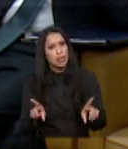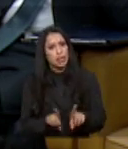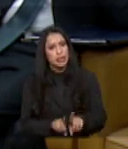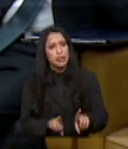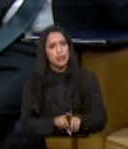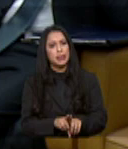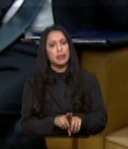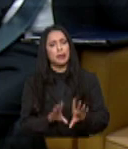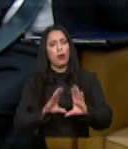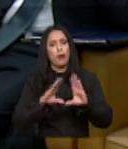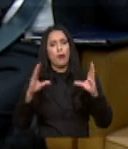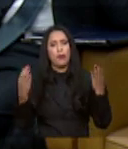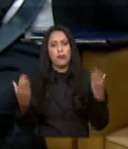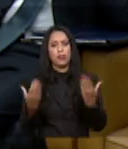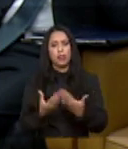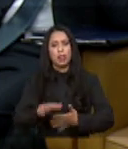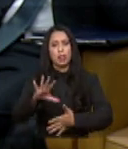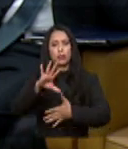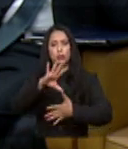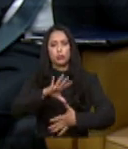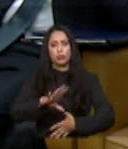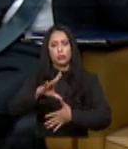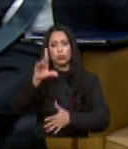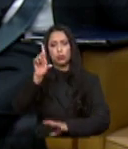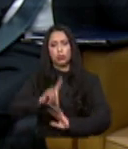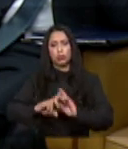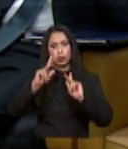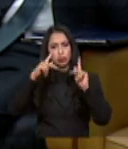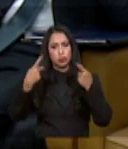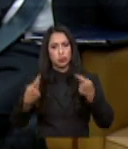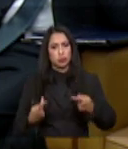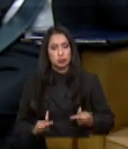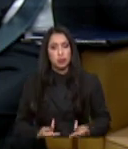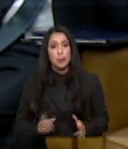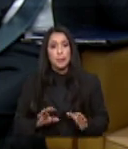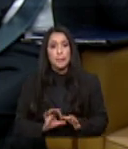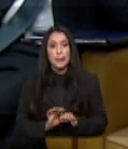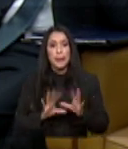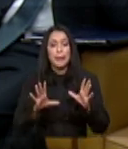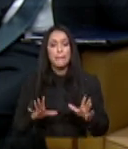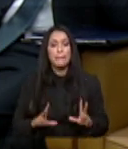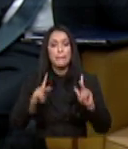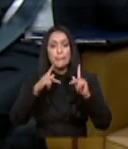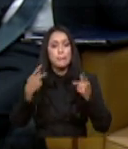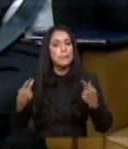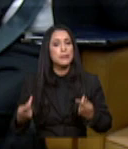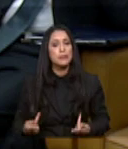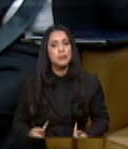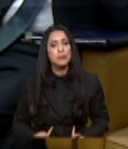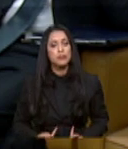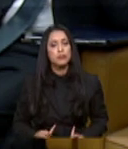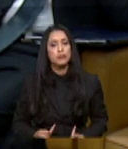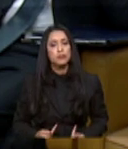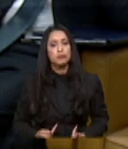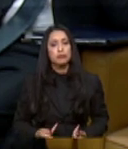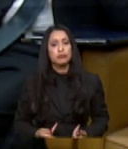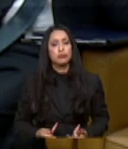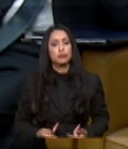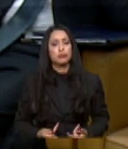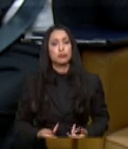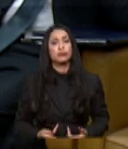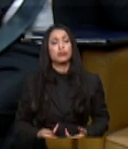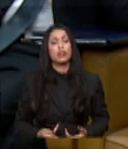dos direitos humanos, permite à humanidade resgatar o seu passado